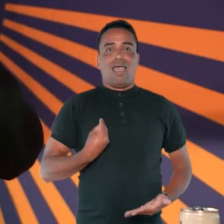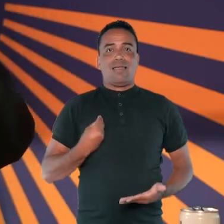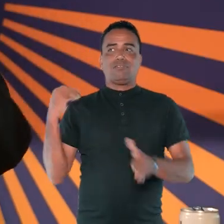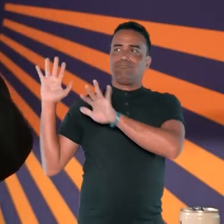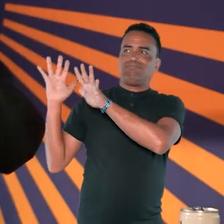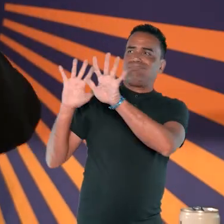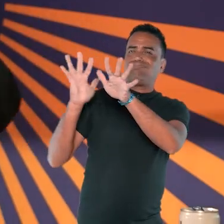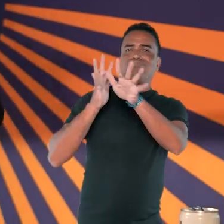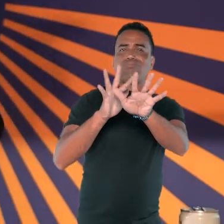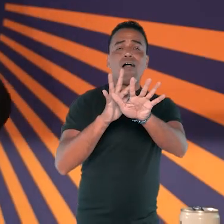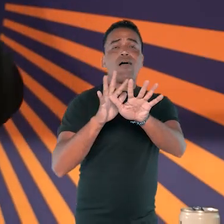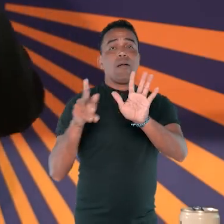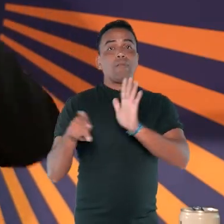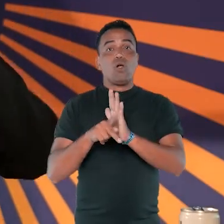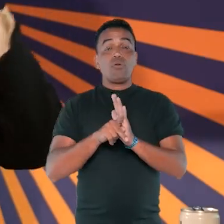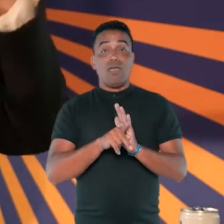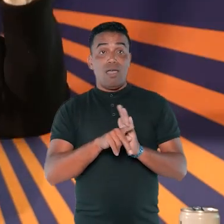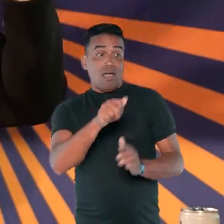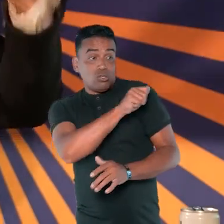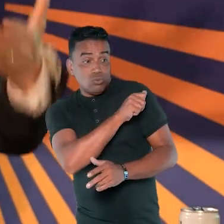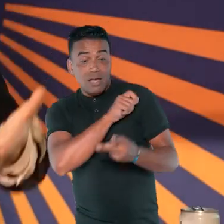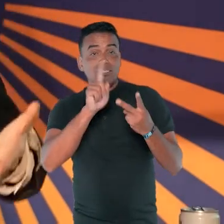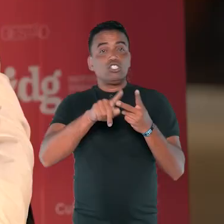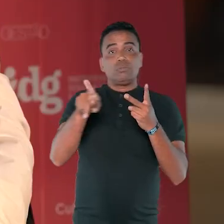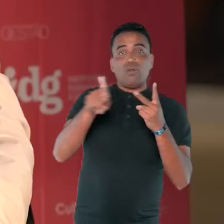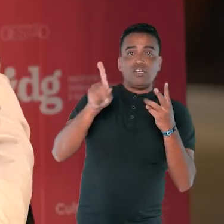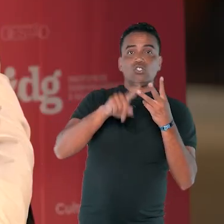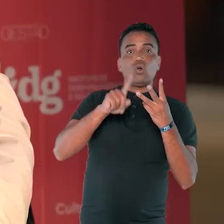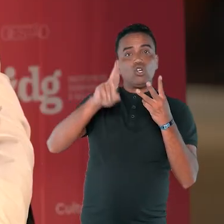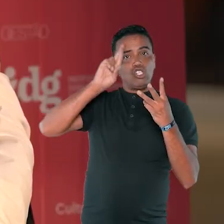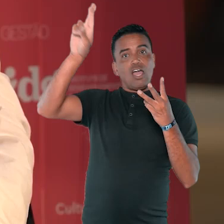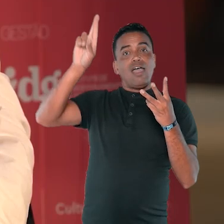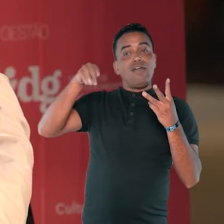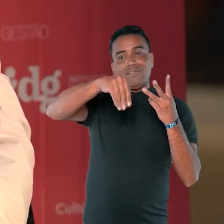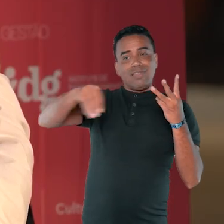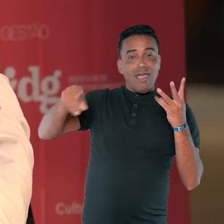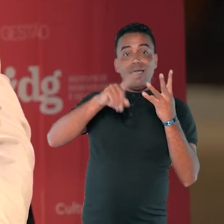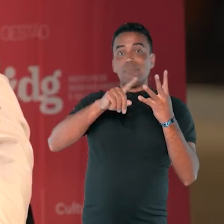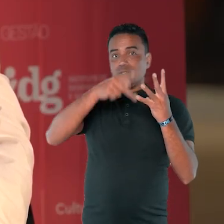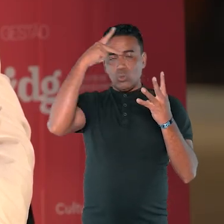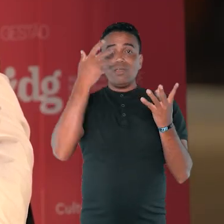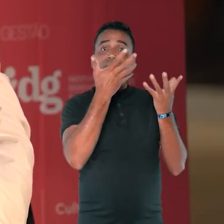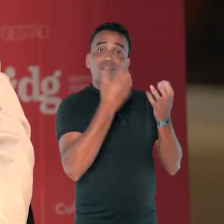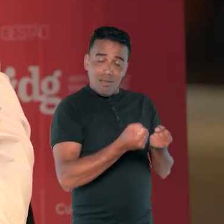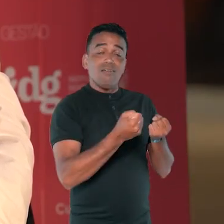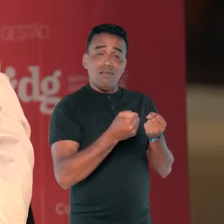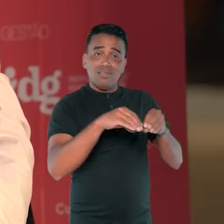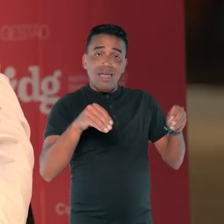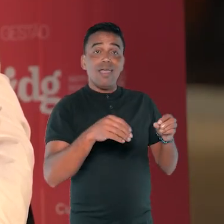se apresentava o estudante, o professor, o dono da terra, e aquele que queria a terra, o